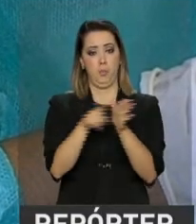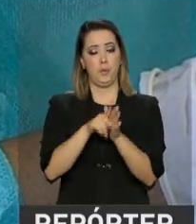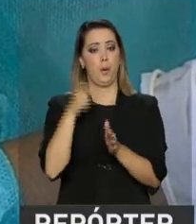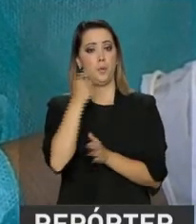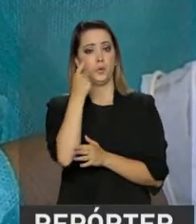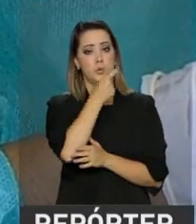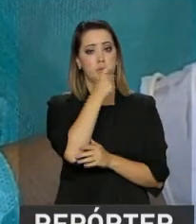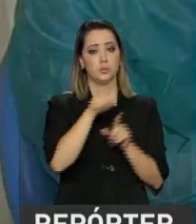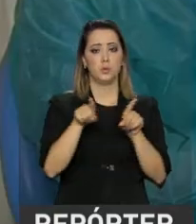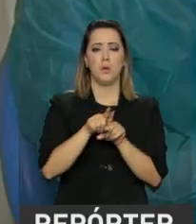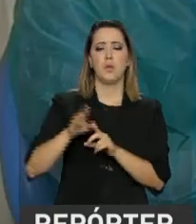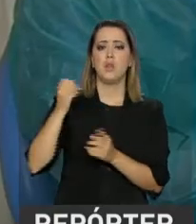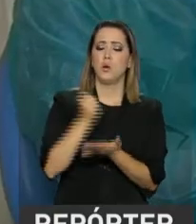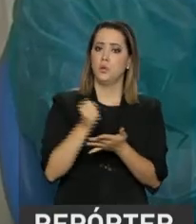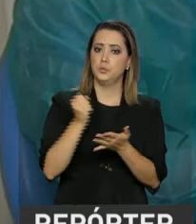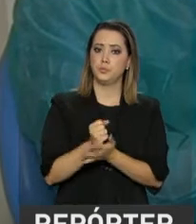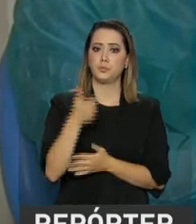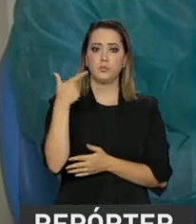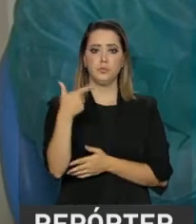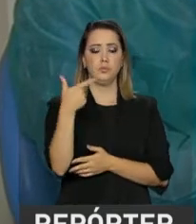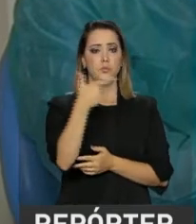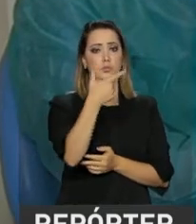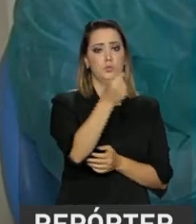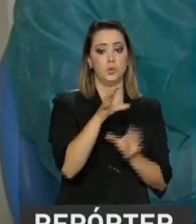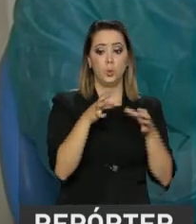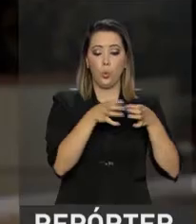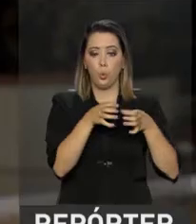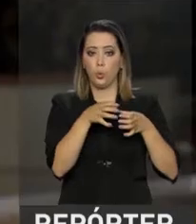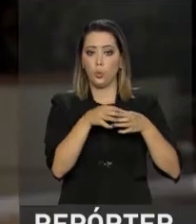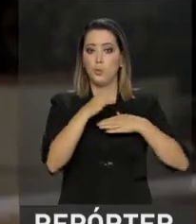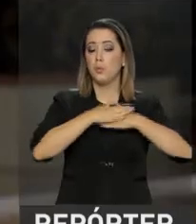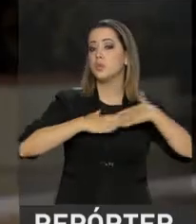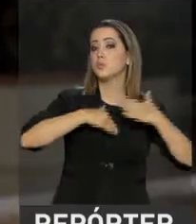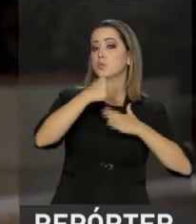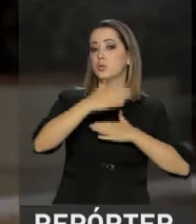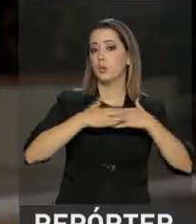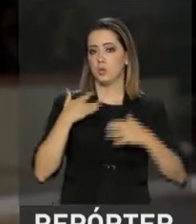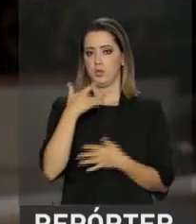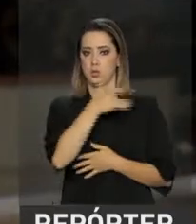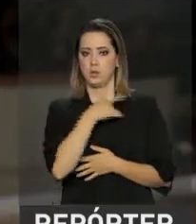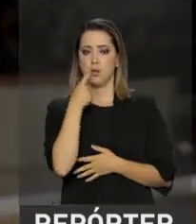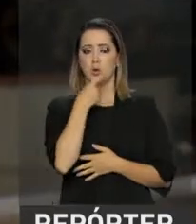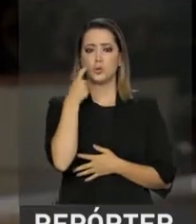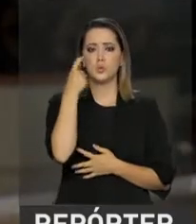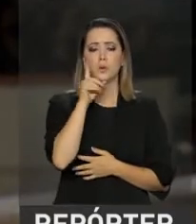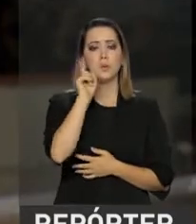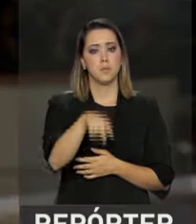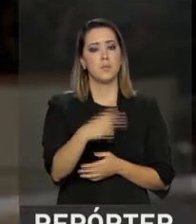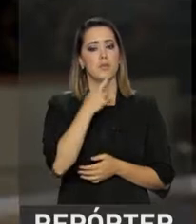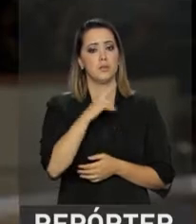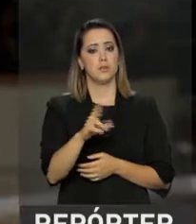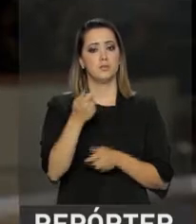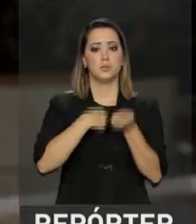contratação de mais de duas mil e duzentas novas equipes de saúde bucal a medida é resultado dos recursos economizados